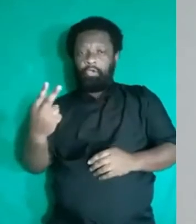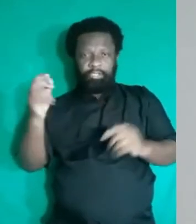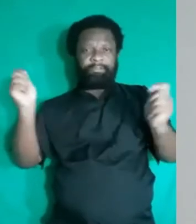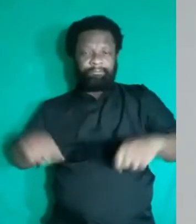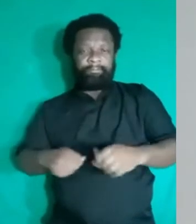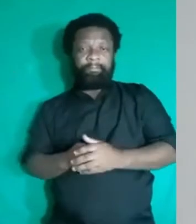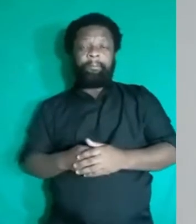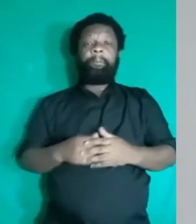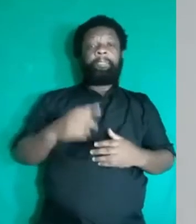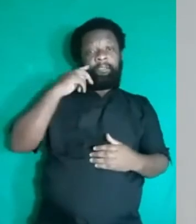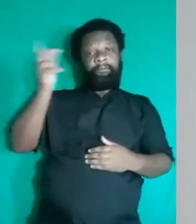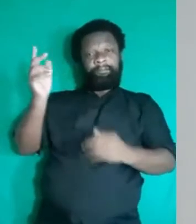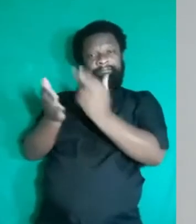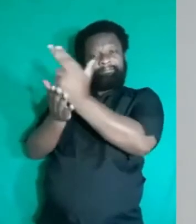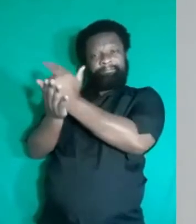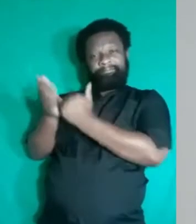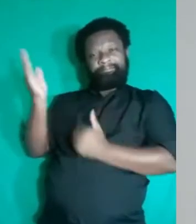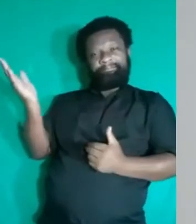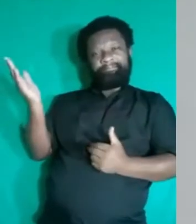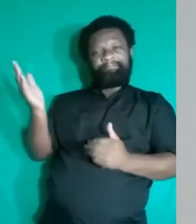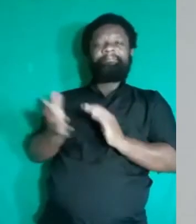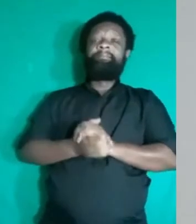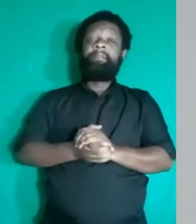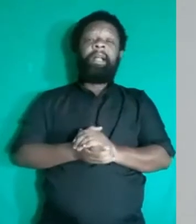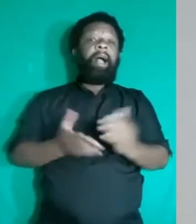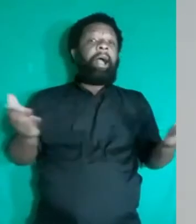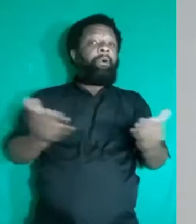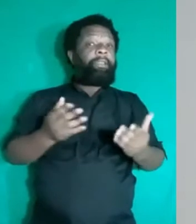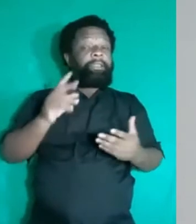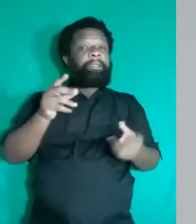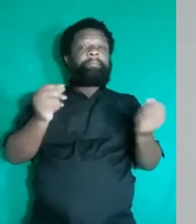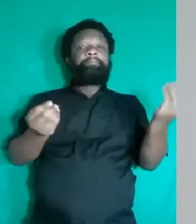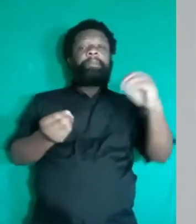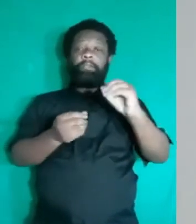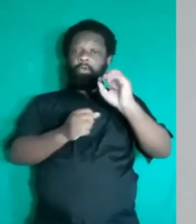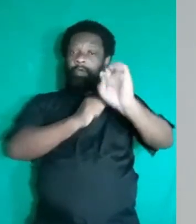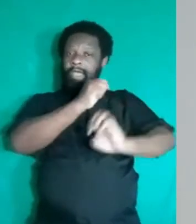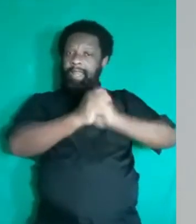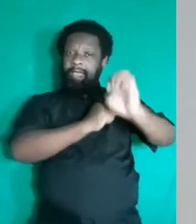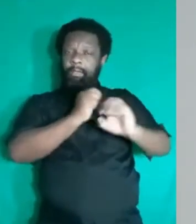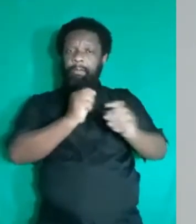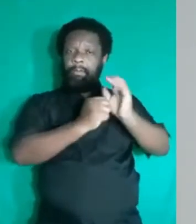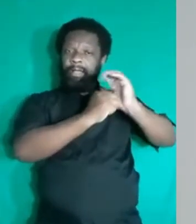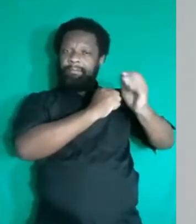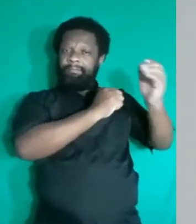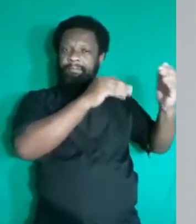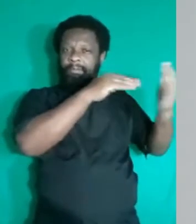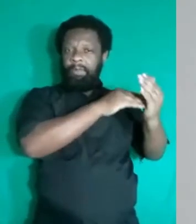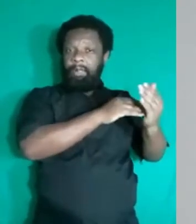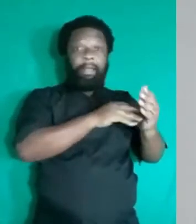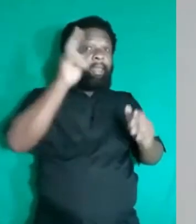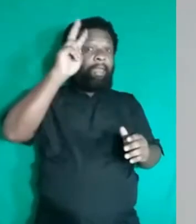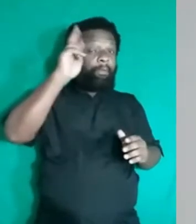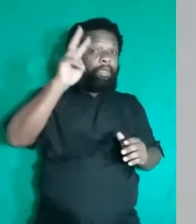Tudo bem? Então a gente coloca o terceiro hidrogênio aqui ao lado desse oxigênio ou desse, o que daria no mesmo. E aí, pessoal,